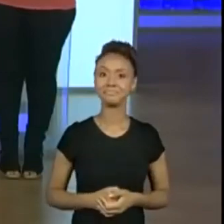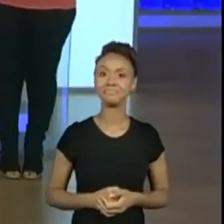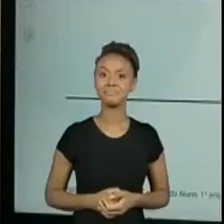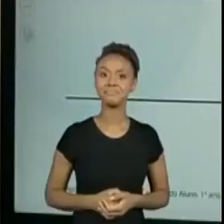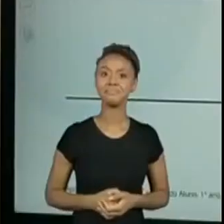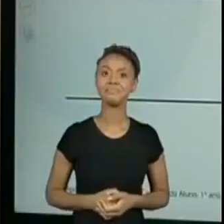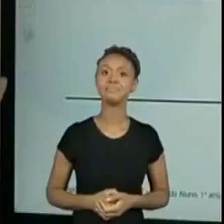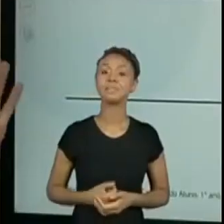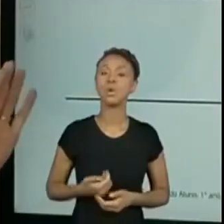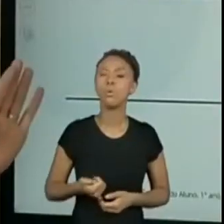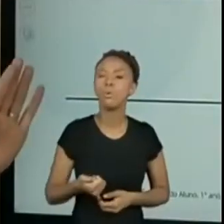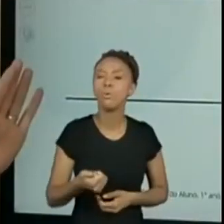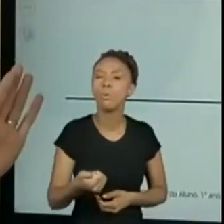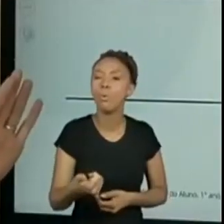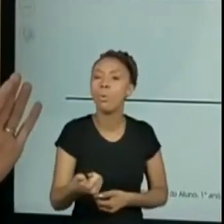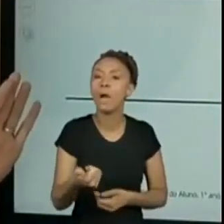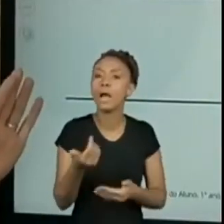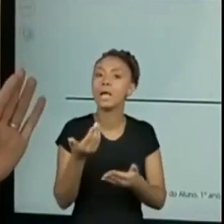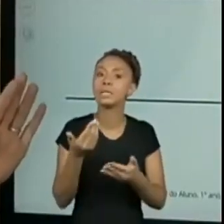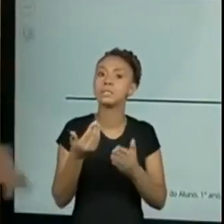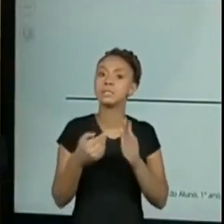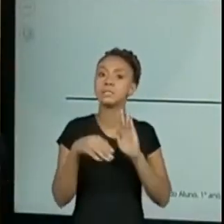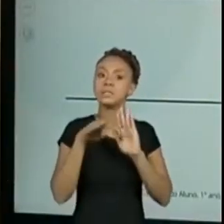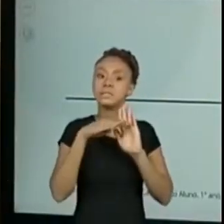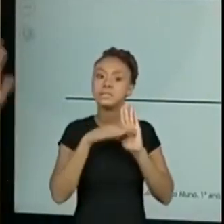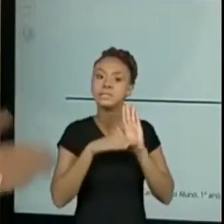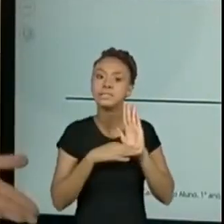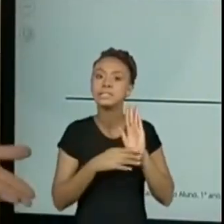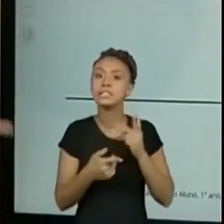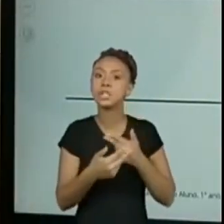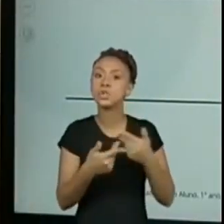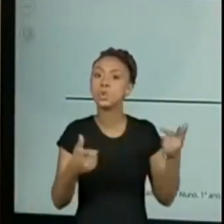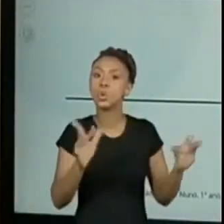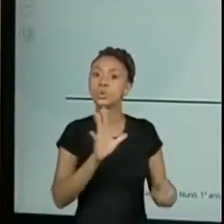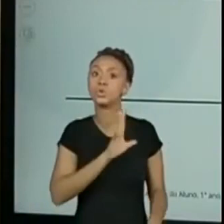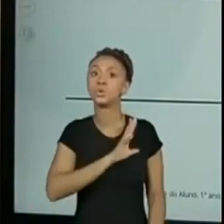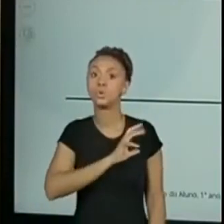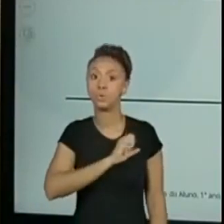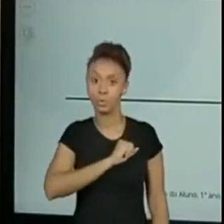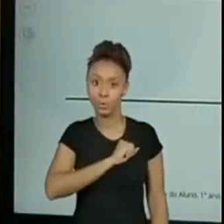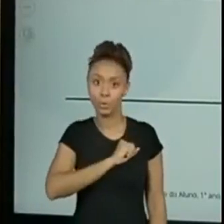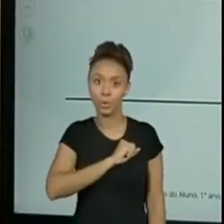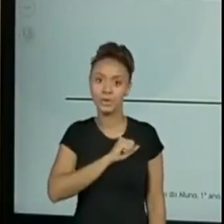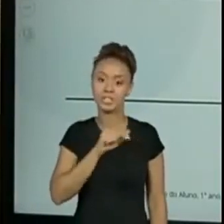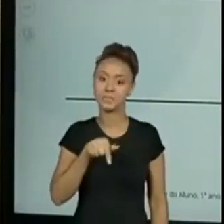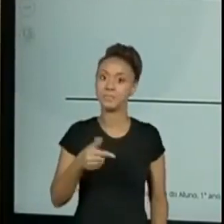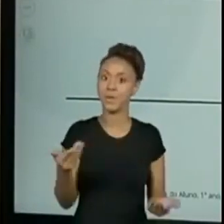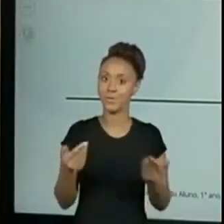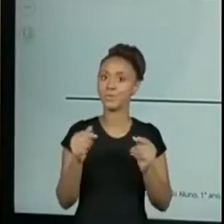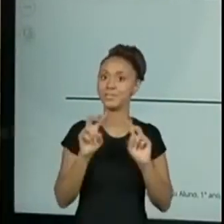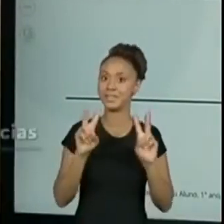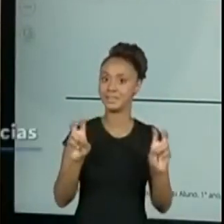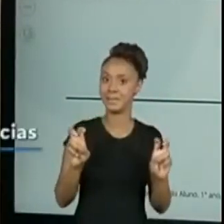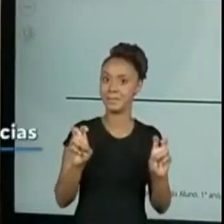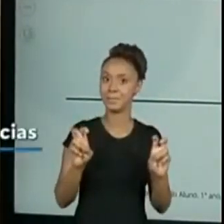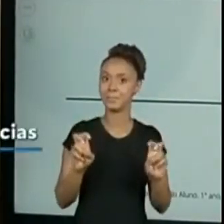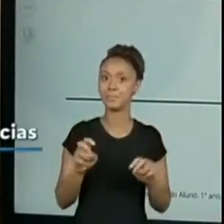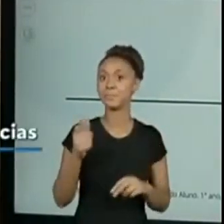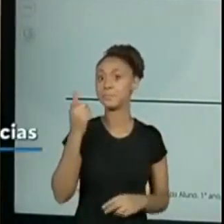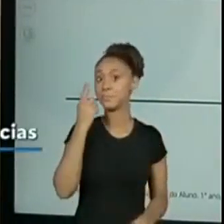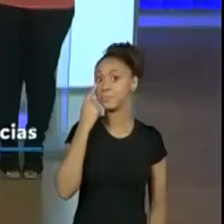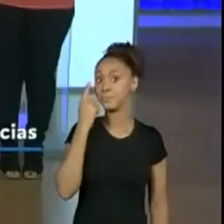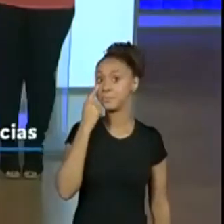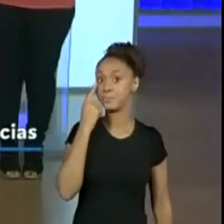a gente está quase terminando a nossa lista de preferência das preferências, que é o tema da nossa aula de hoje. Vamos lá,